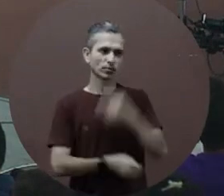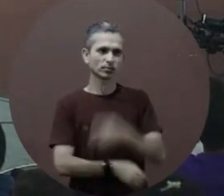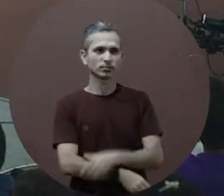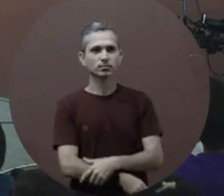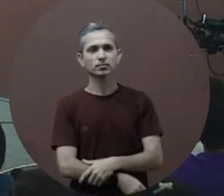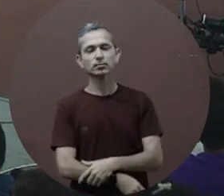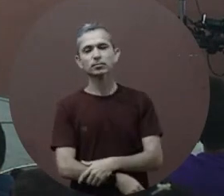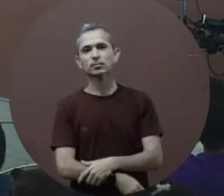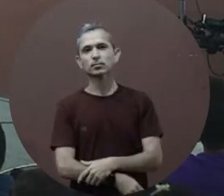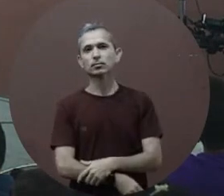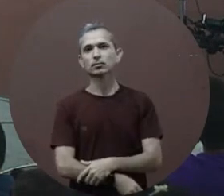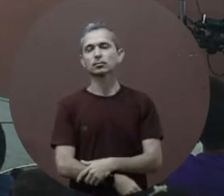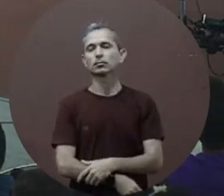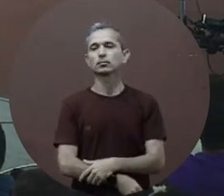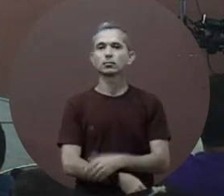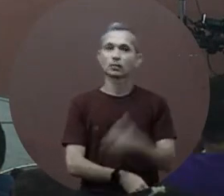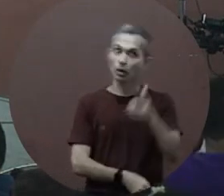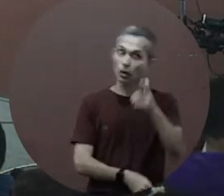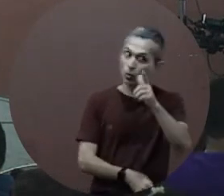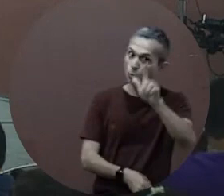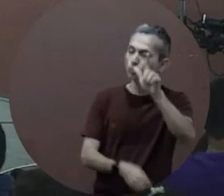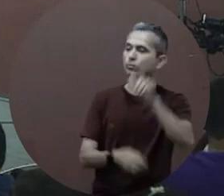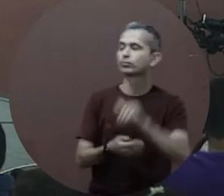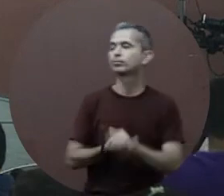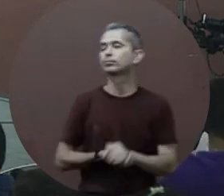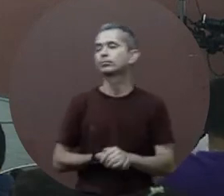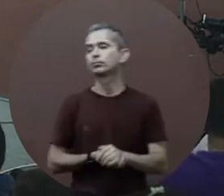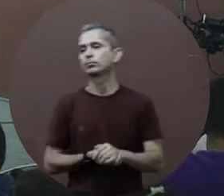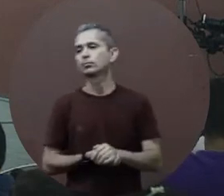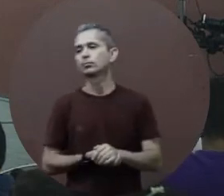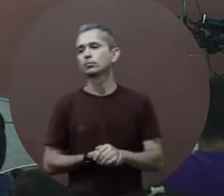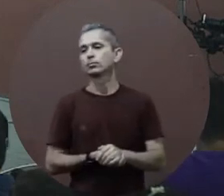E aí vem outro convite agora.